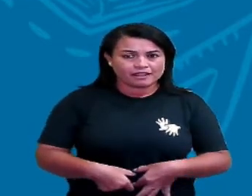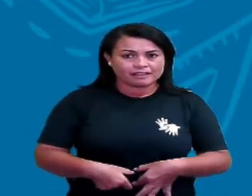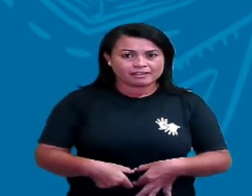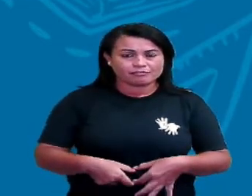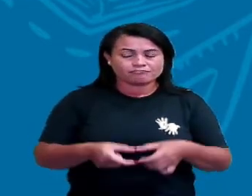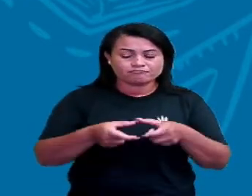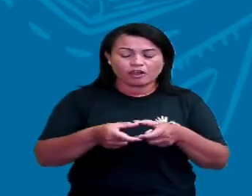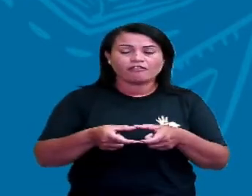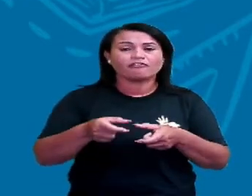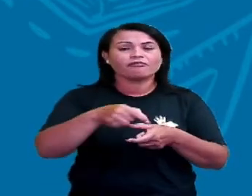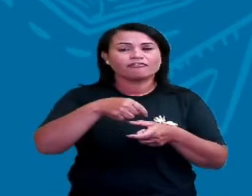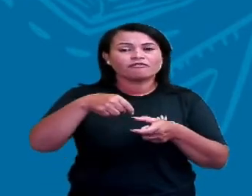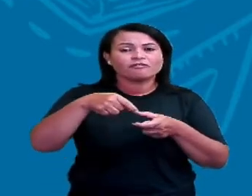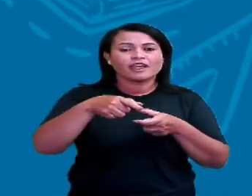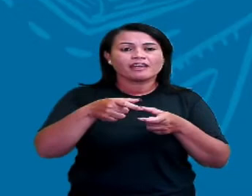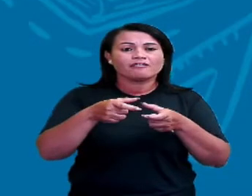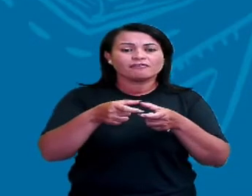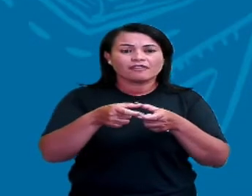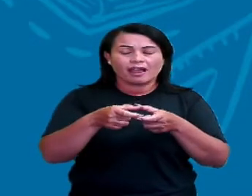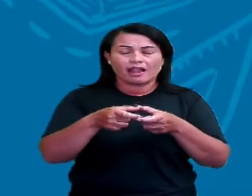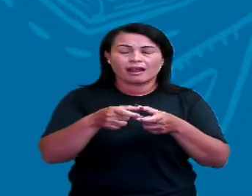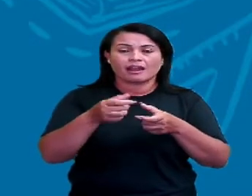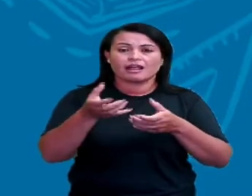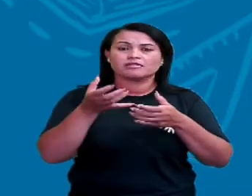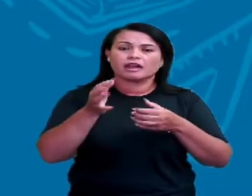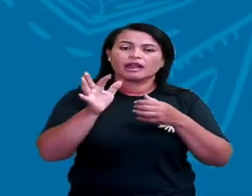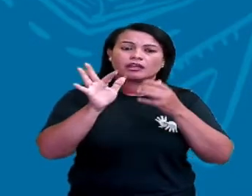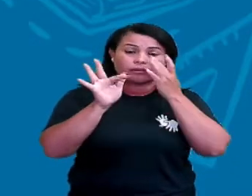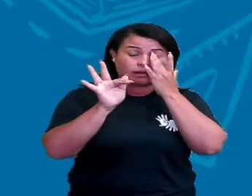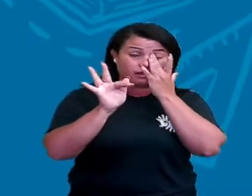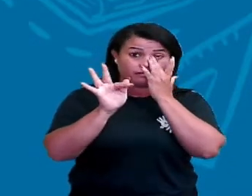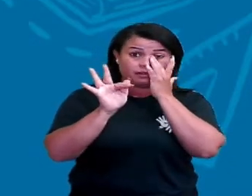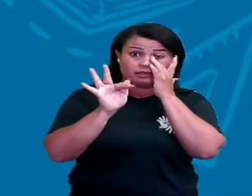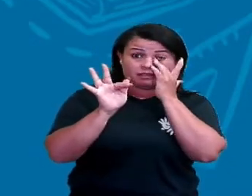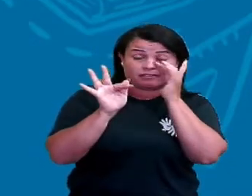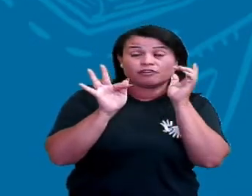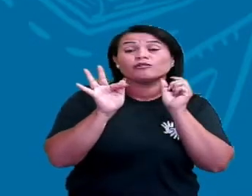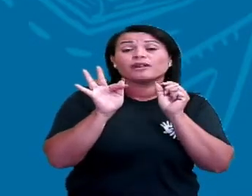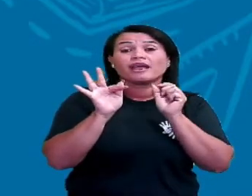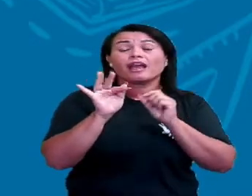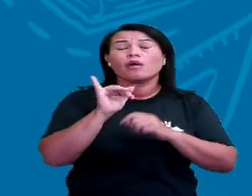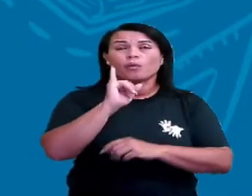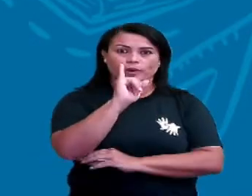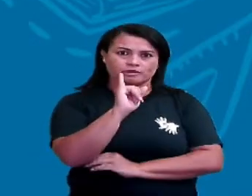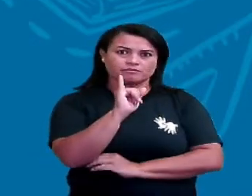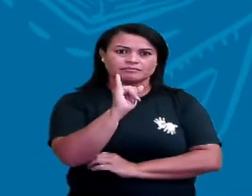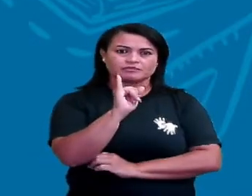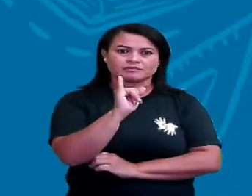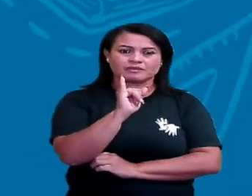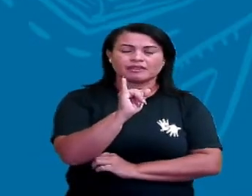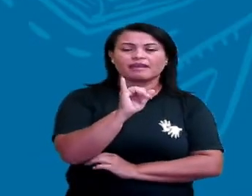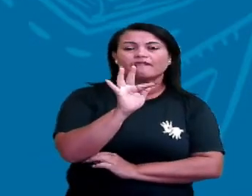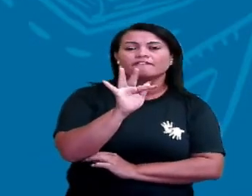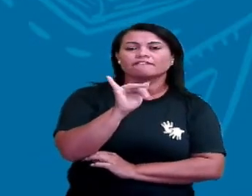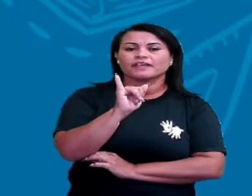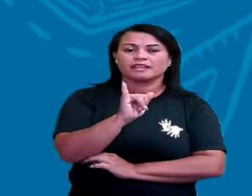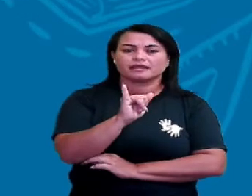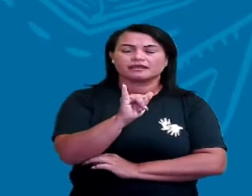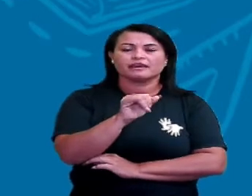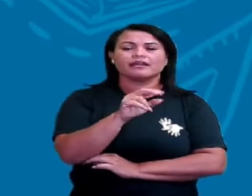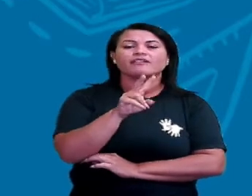F. Mas eu quero fi. Falta o que aqui? O I.